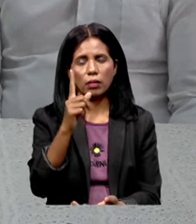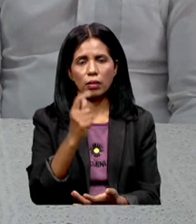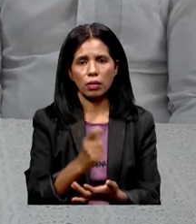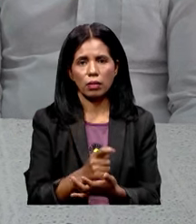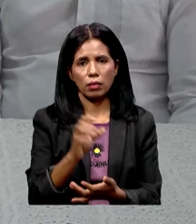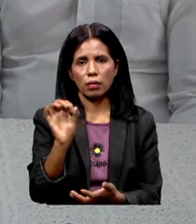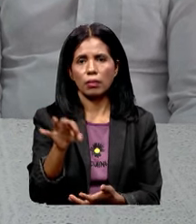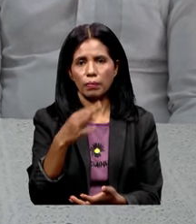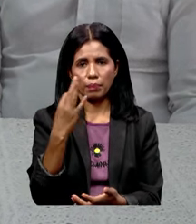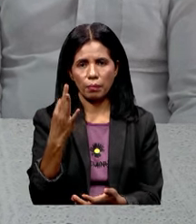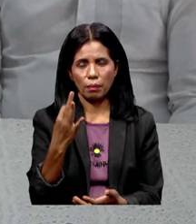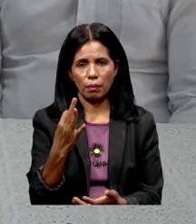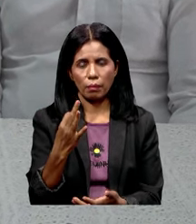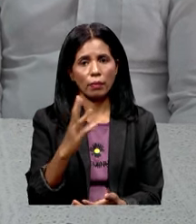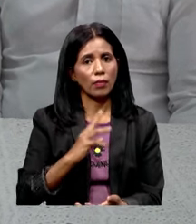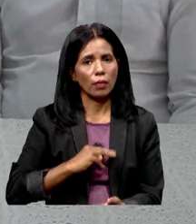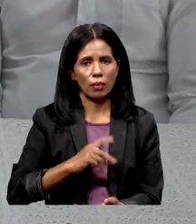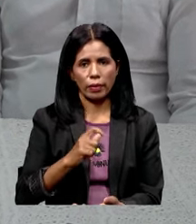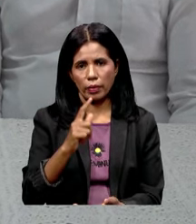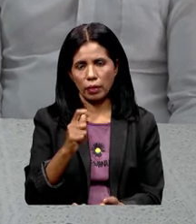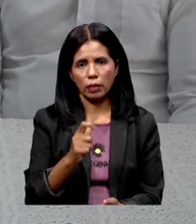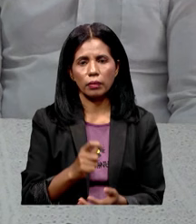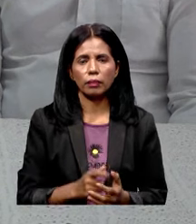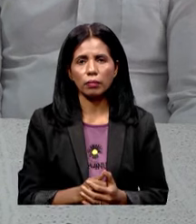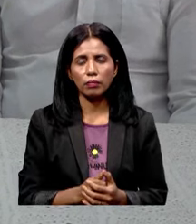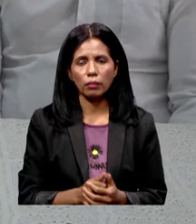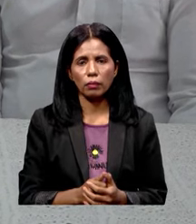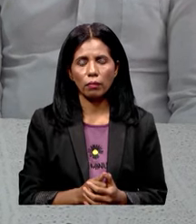1.019. Manatutu total